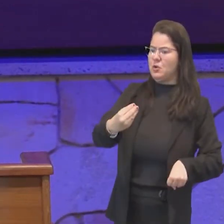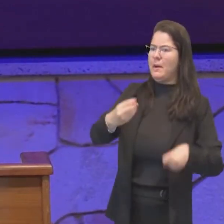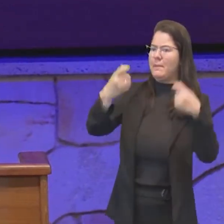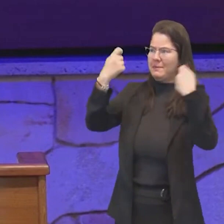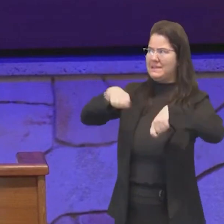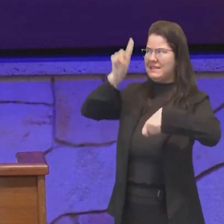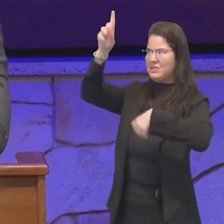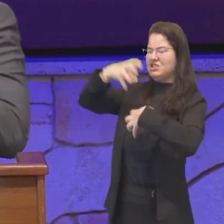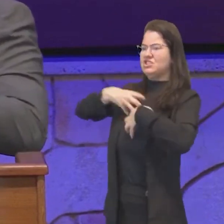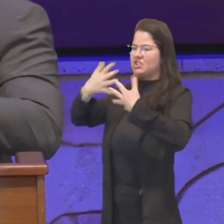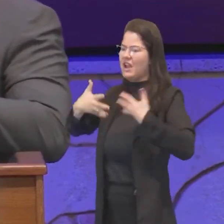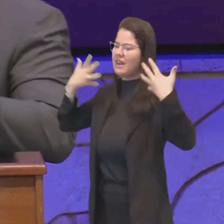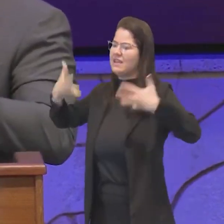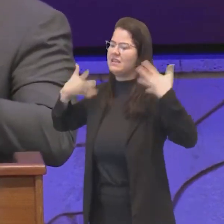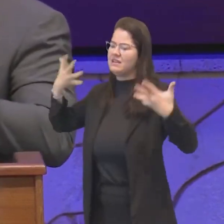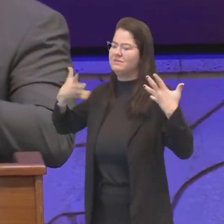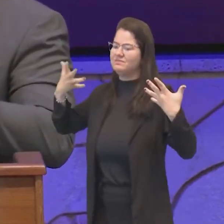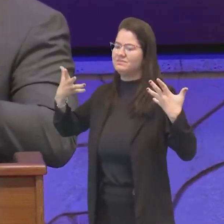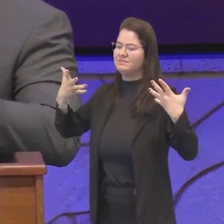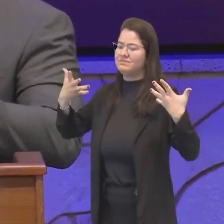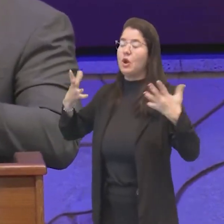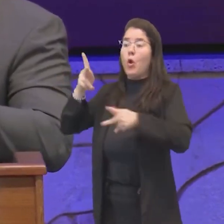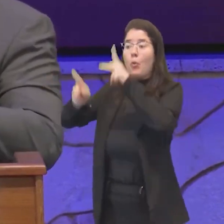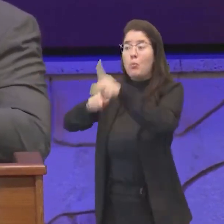O desejo deles, irmãos, era tão